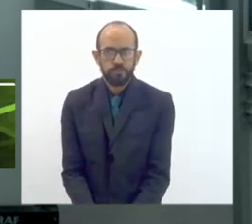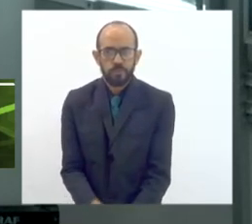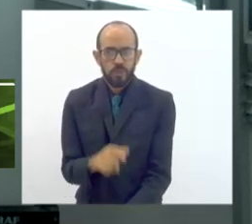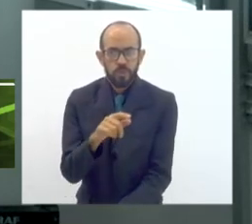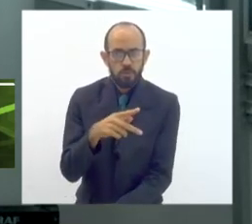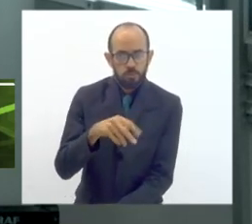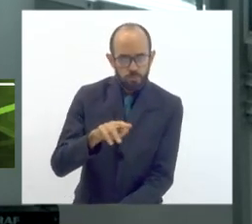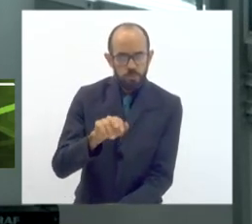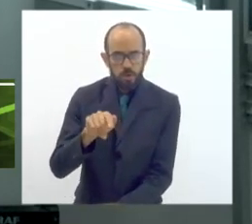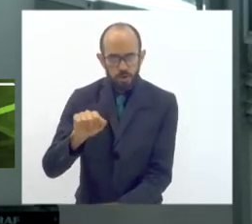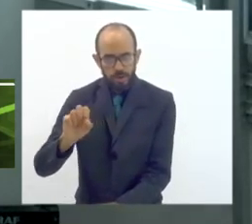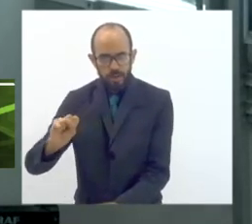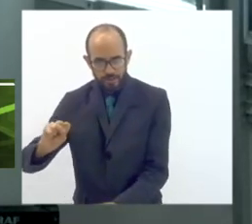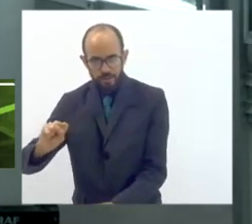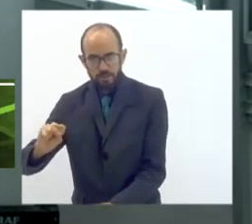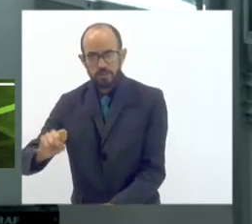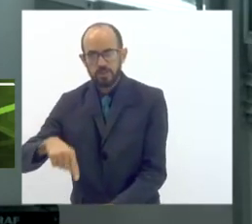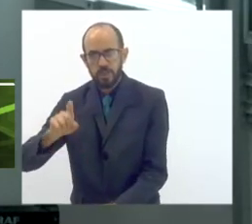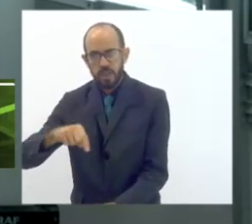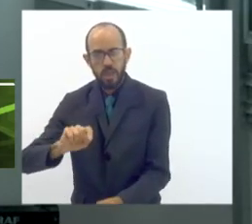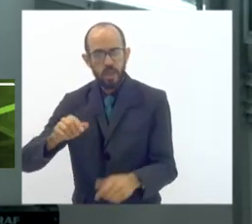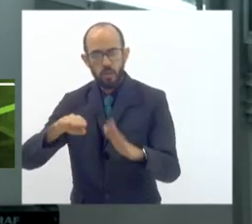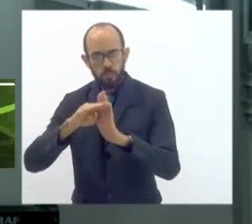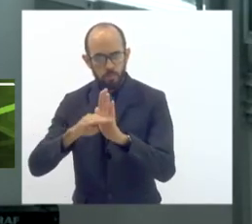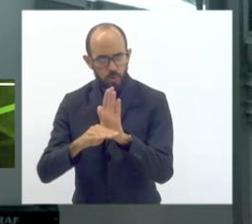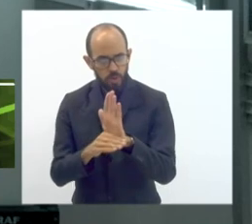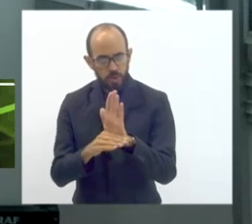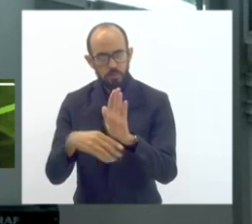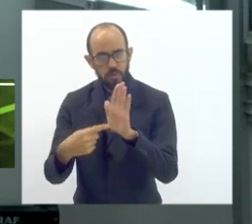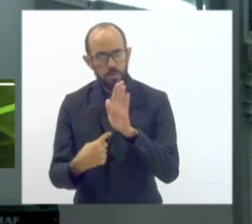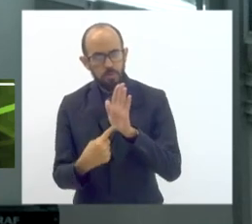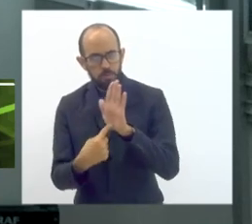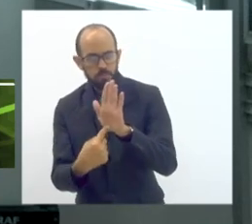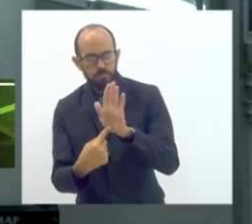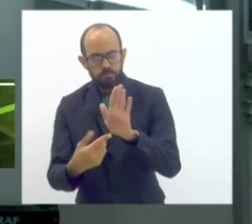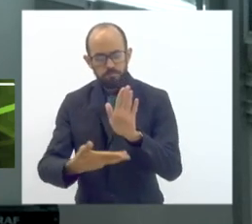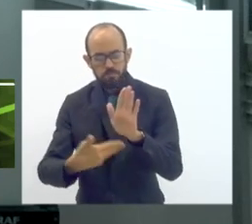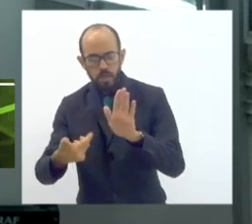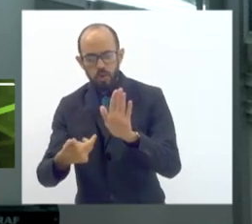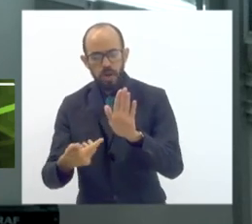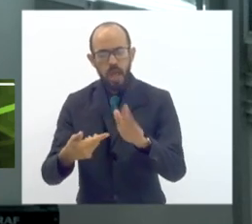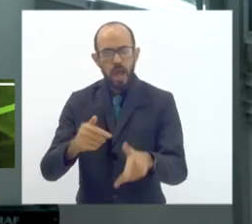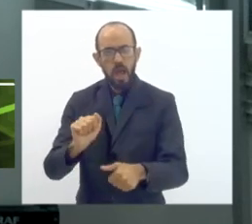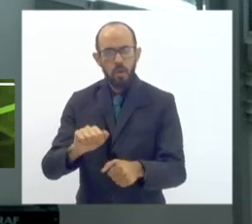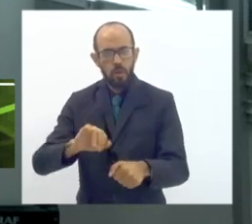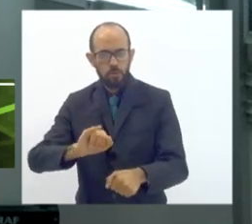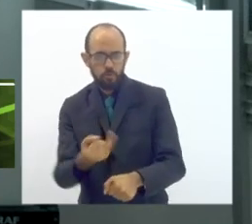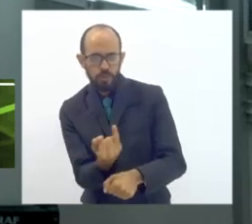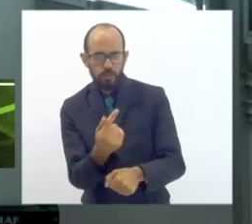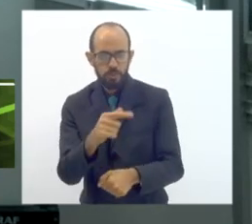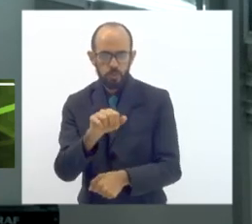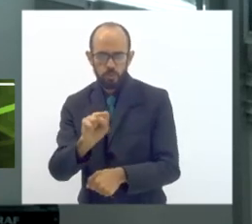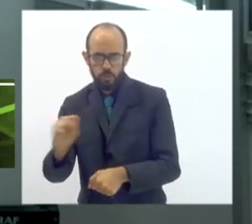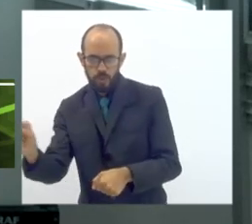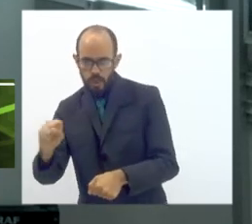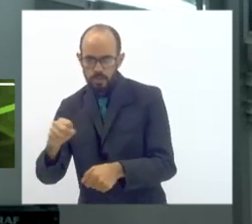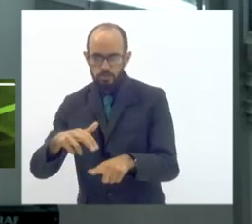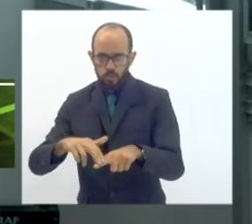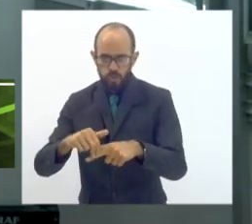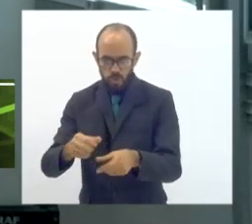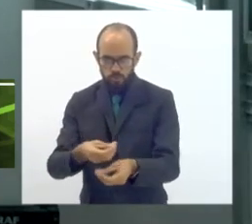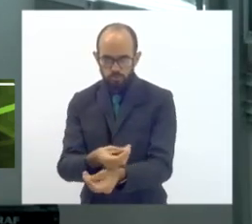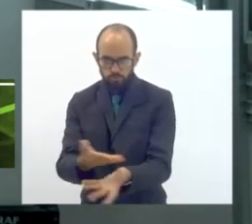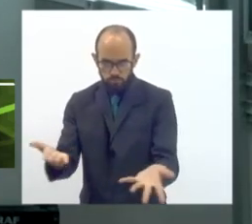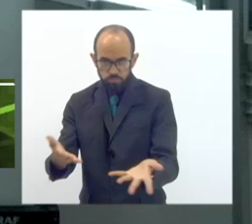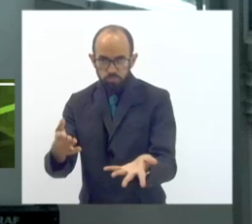Progás. O Progás é o nosso programa direcionado para melhorar o aproveitamento do gás natural na região devido à grande disponibilidade do